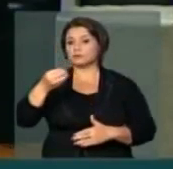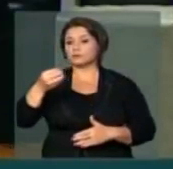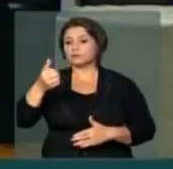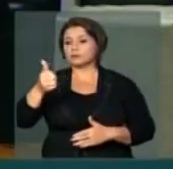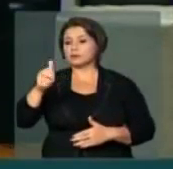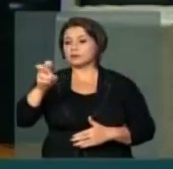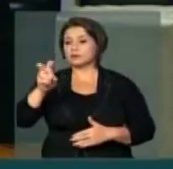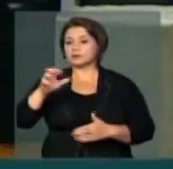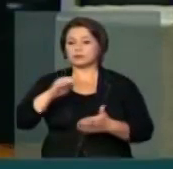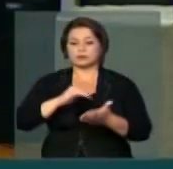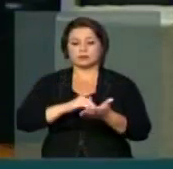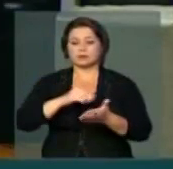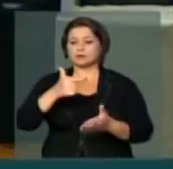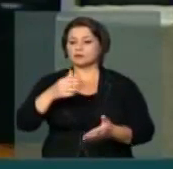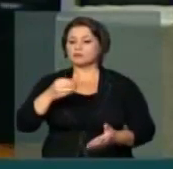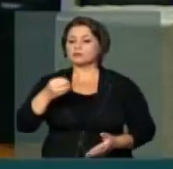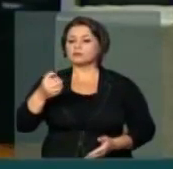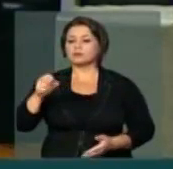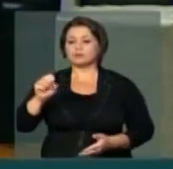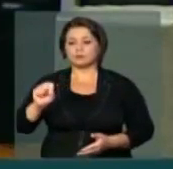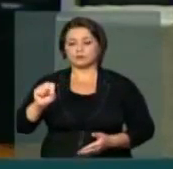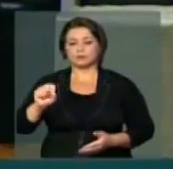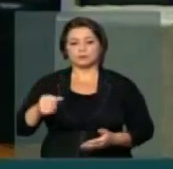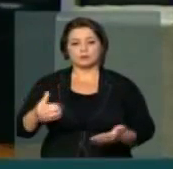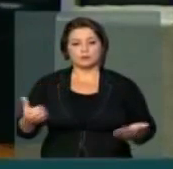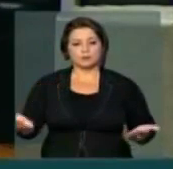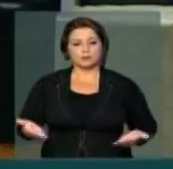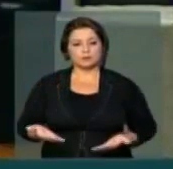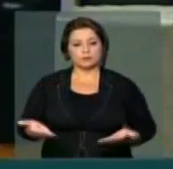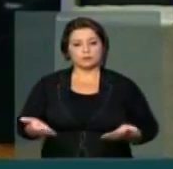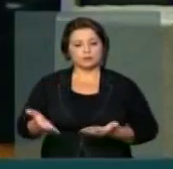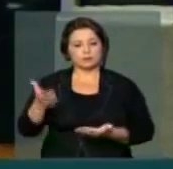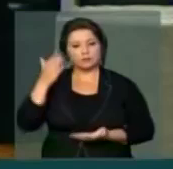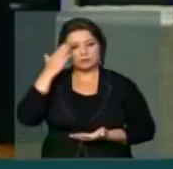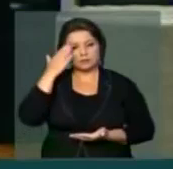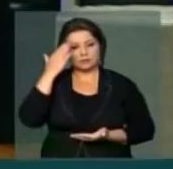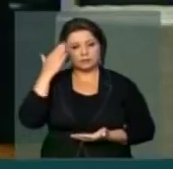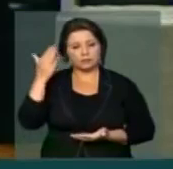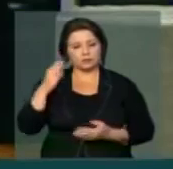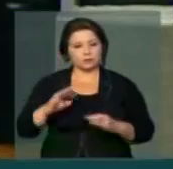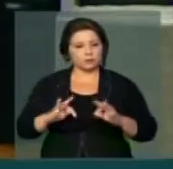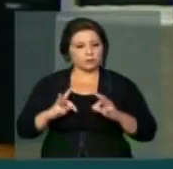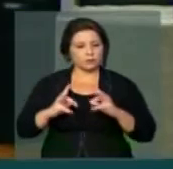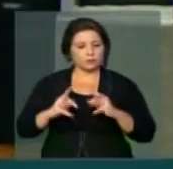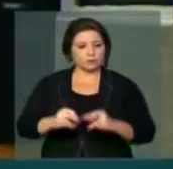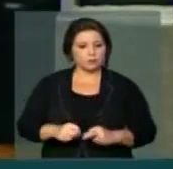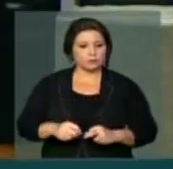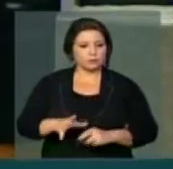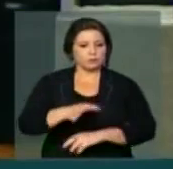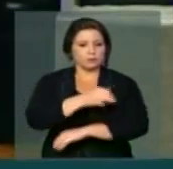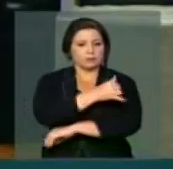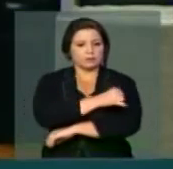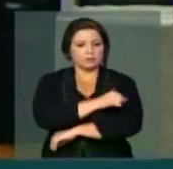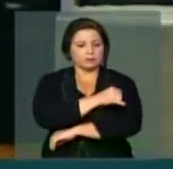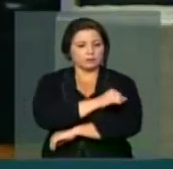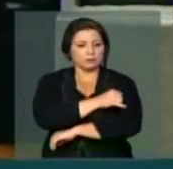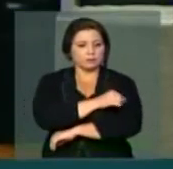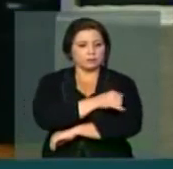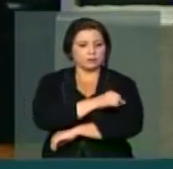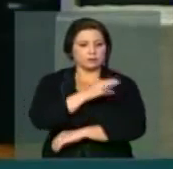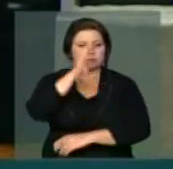2018. Desde já eu agradeço a todos os eleitores do Rio de Janeiro que